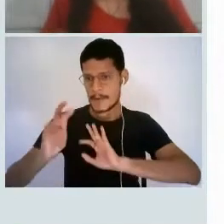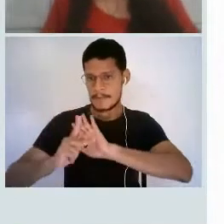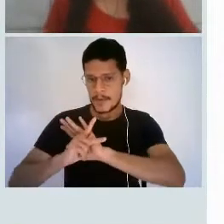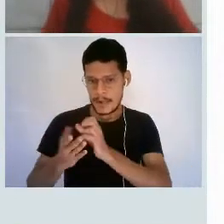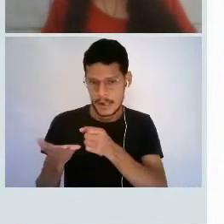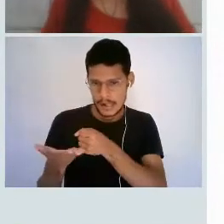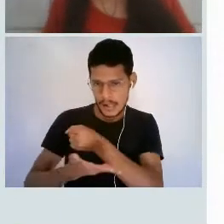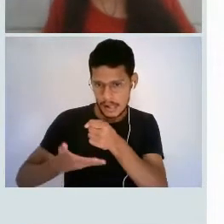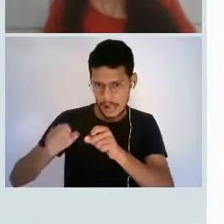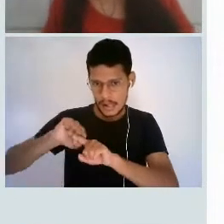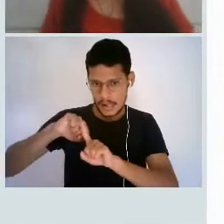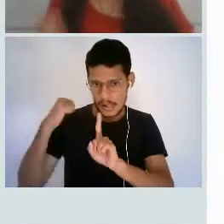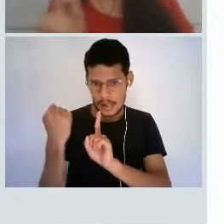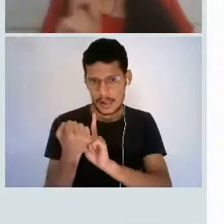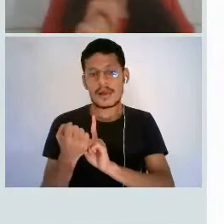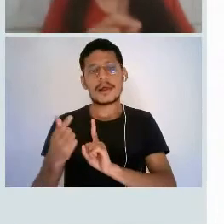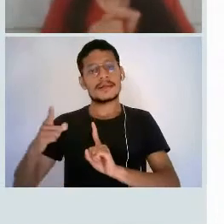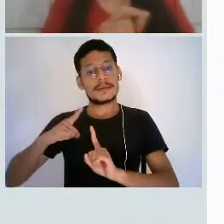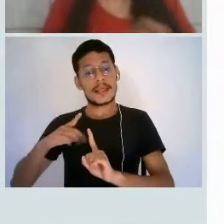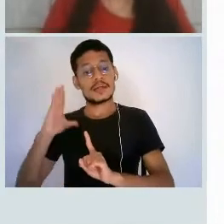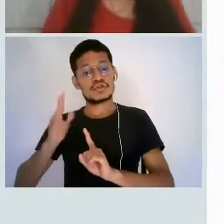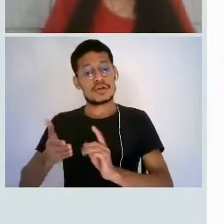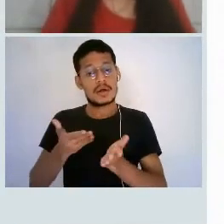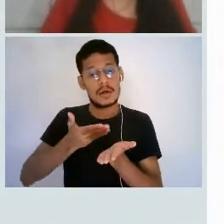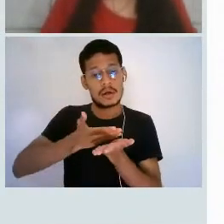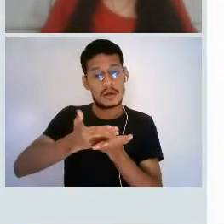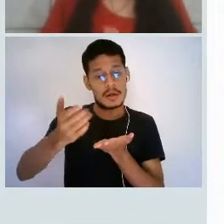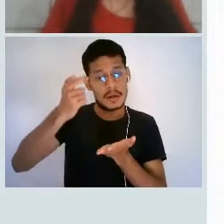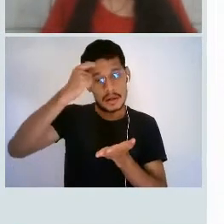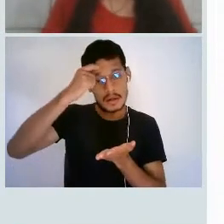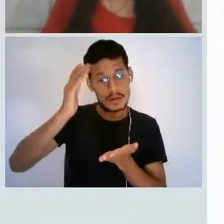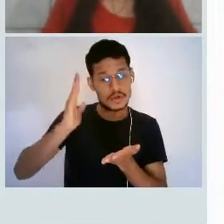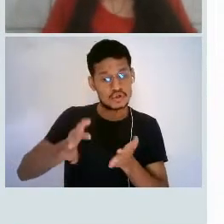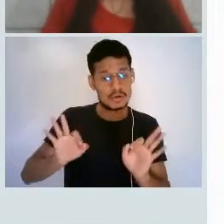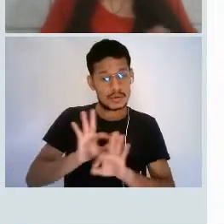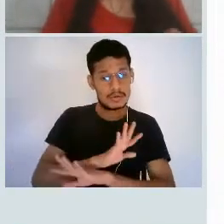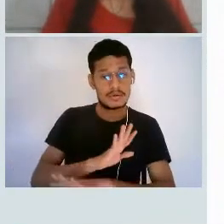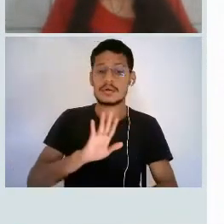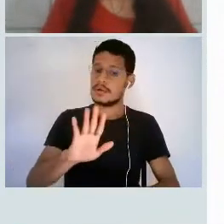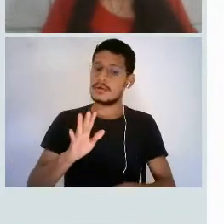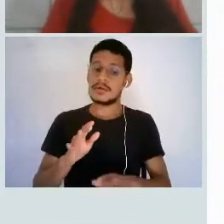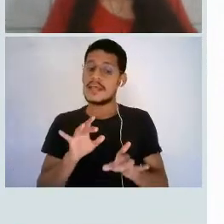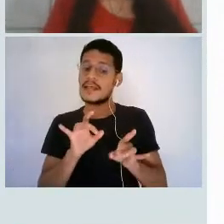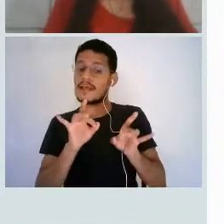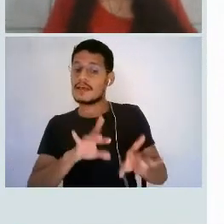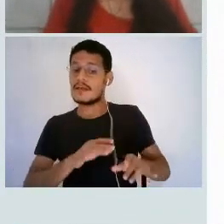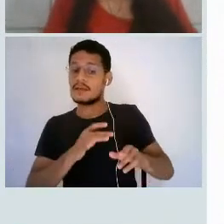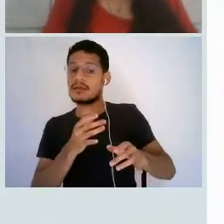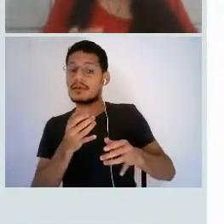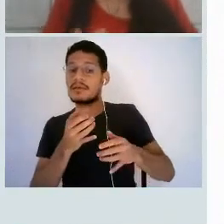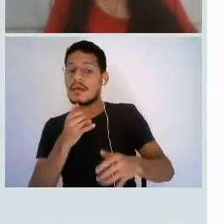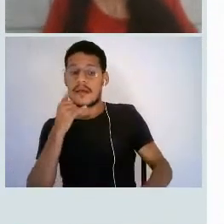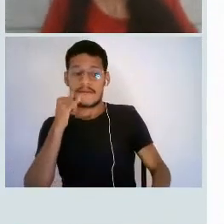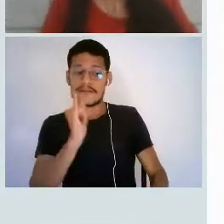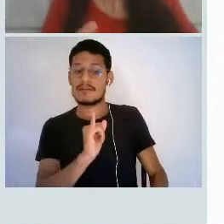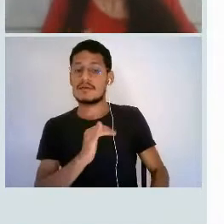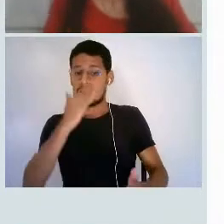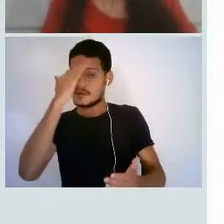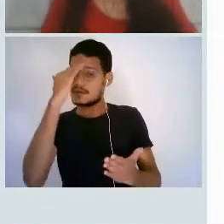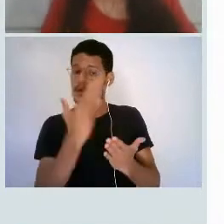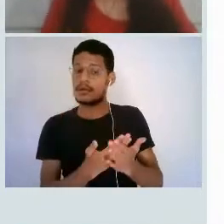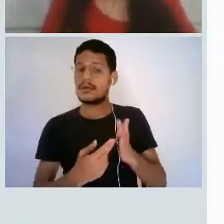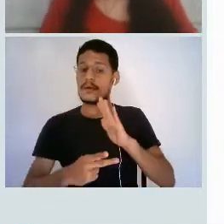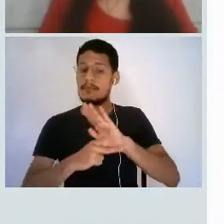princípios estritamente racionais, descartando as crenças na intervenção